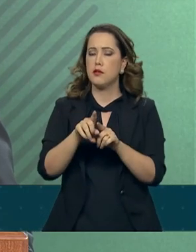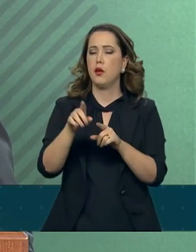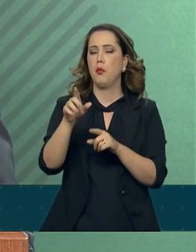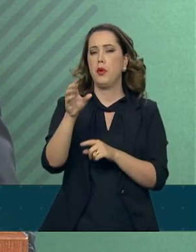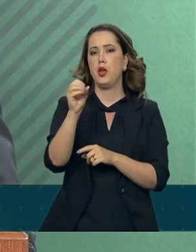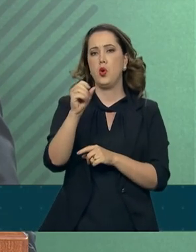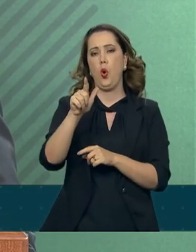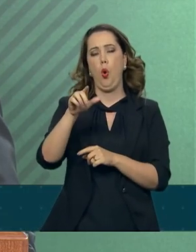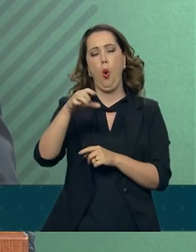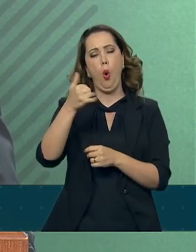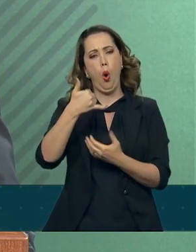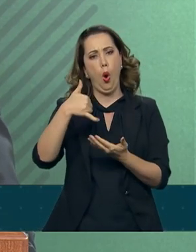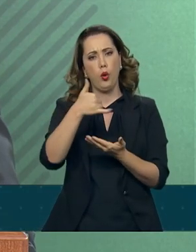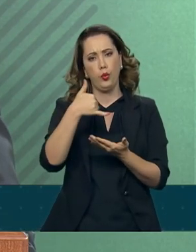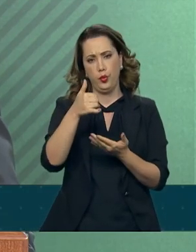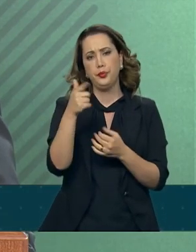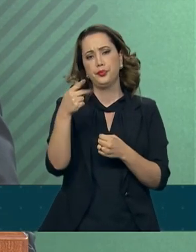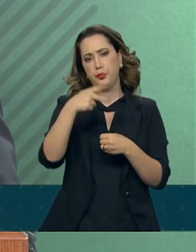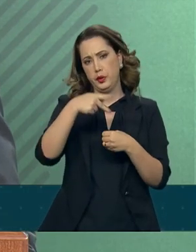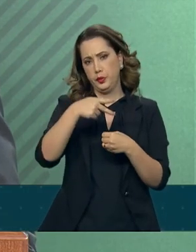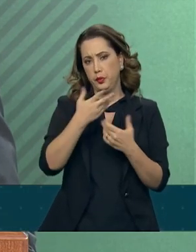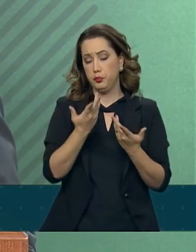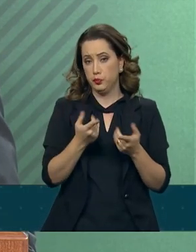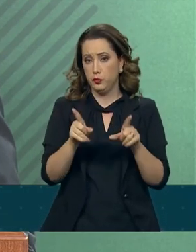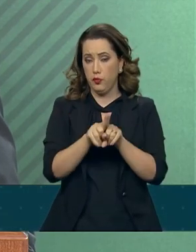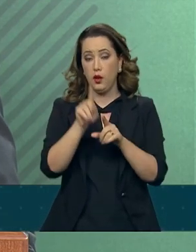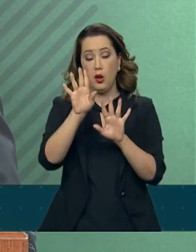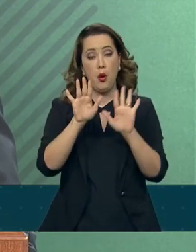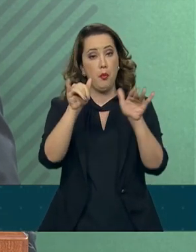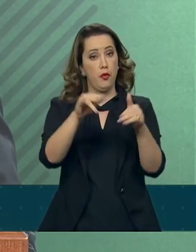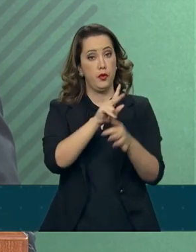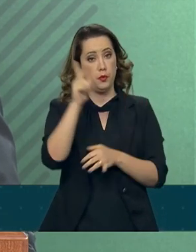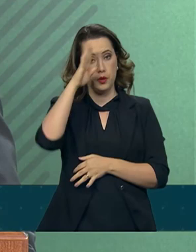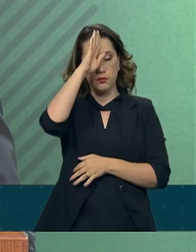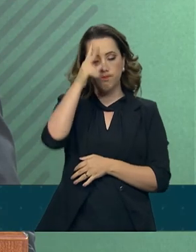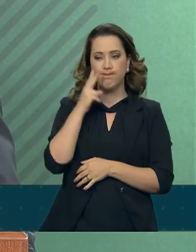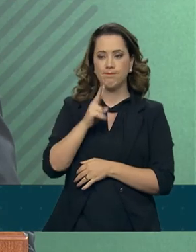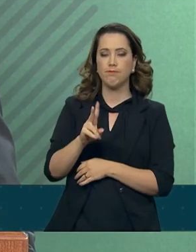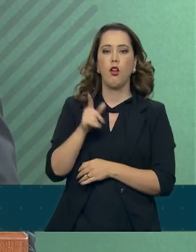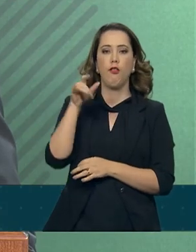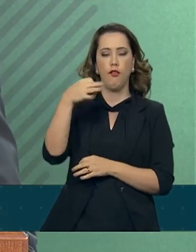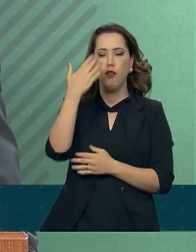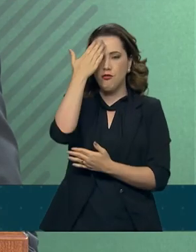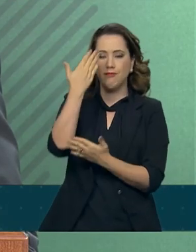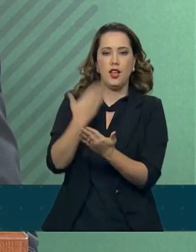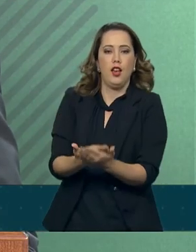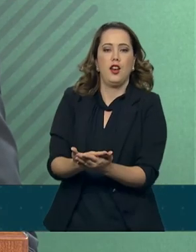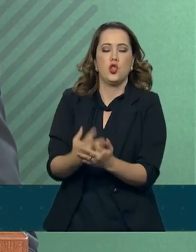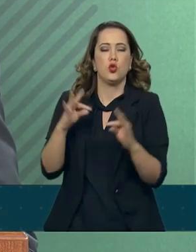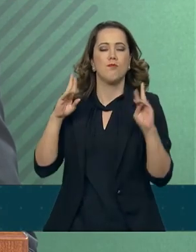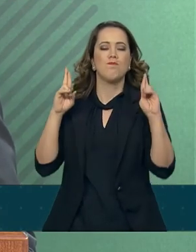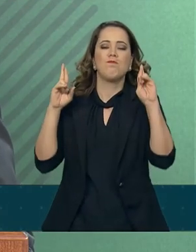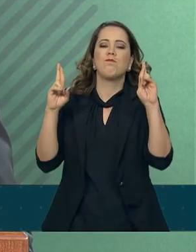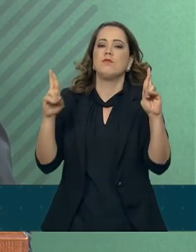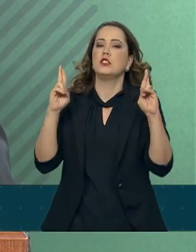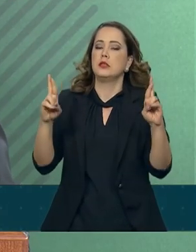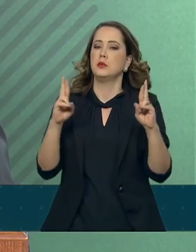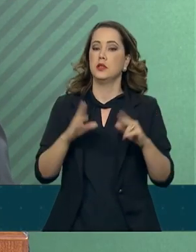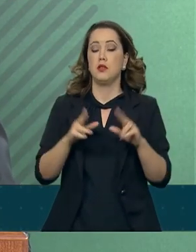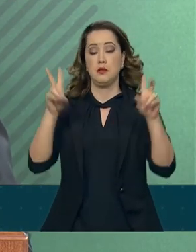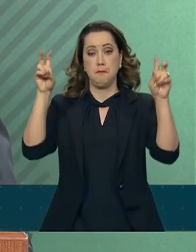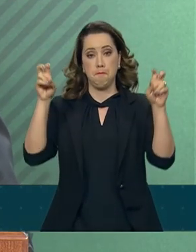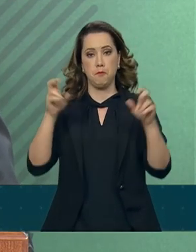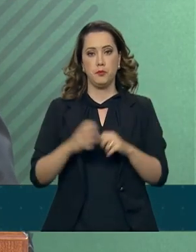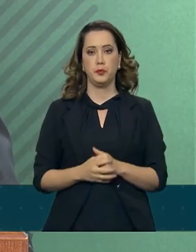país por fim o senhor presidente demonstrou total confiança e esperança abro as